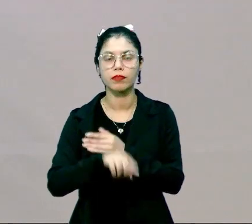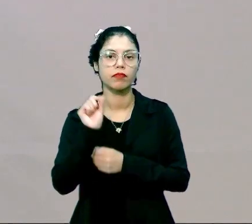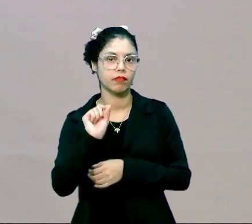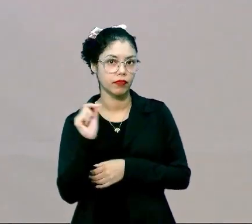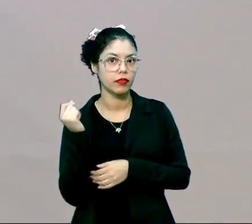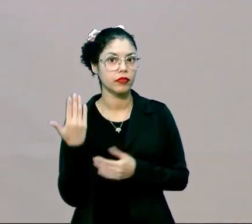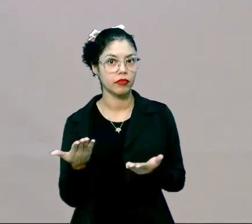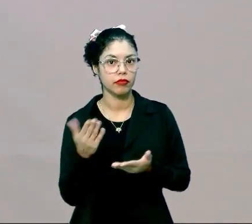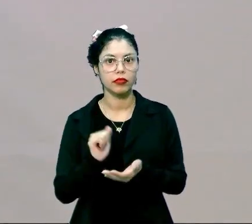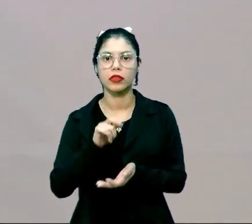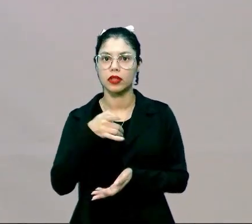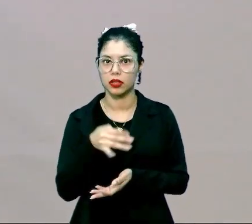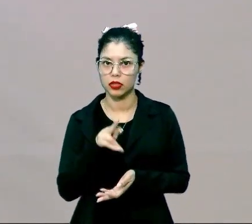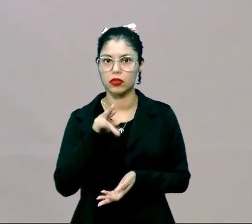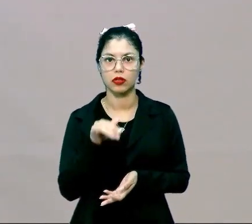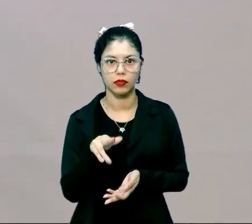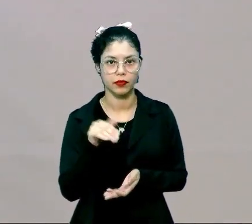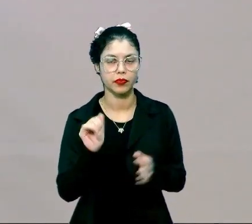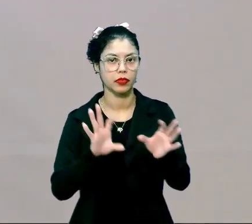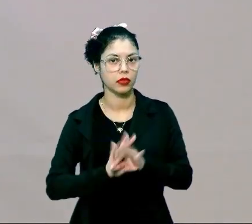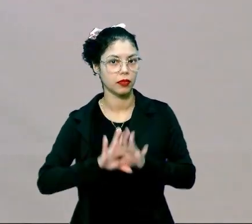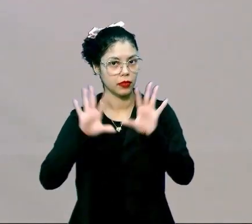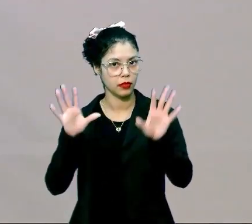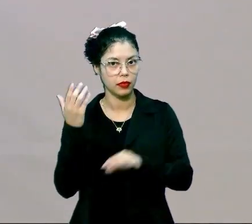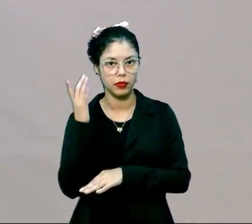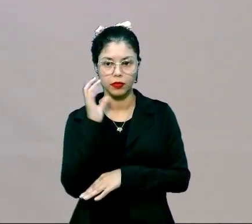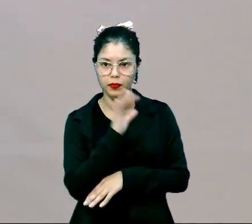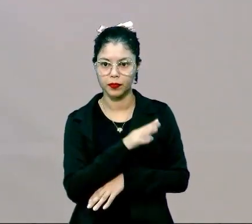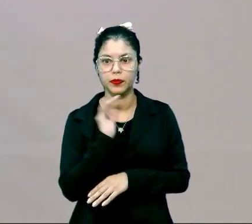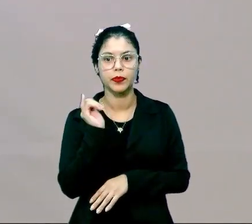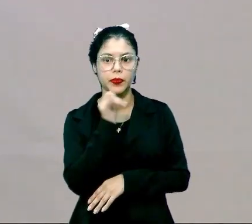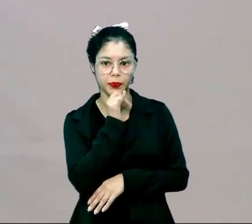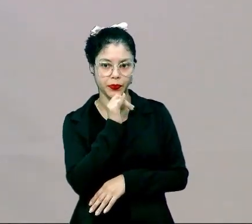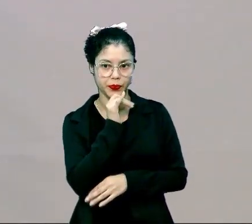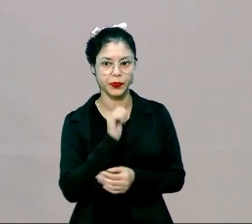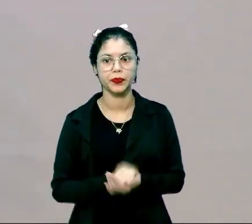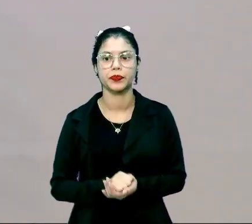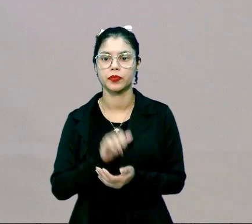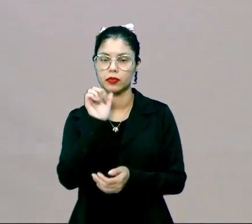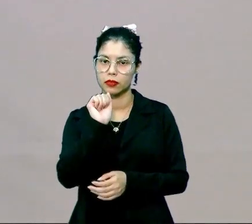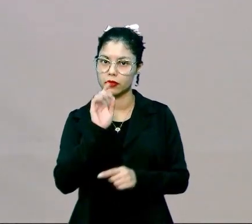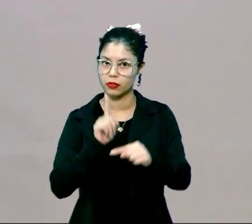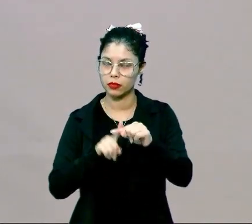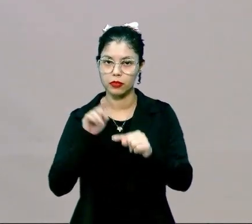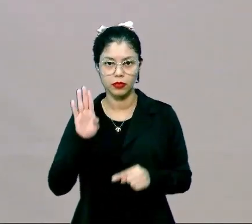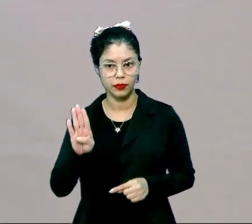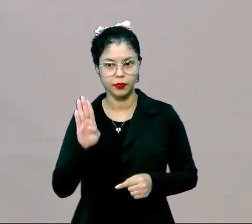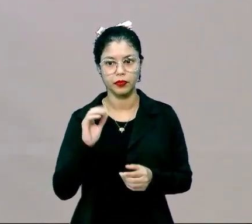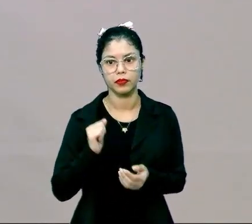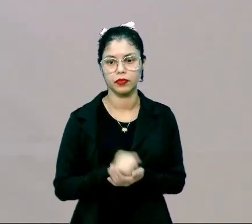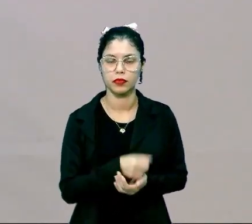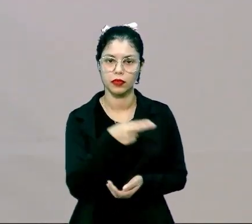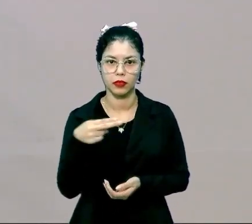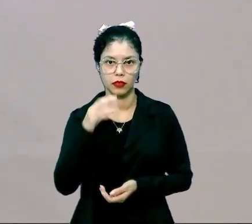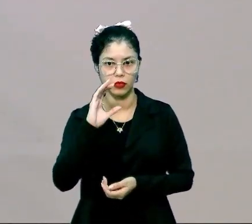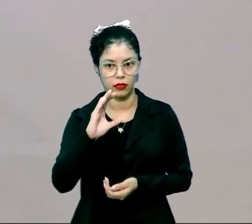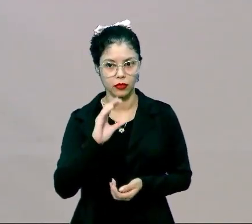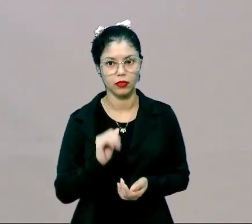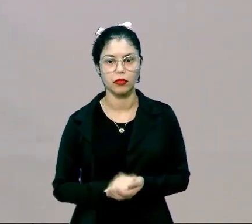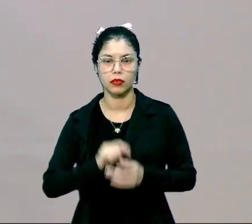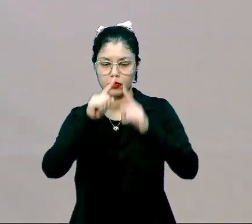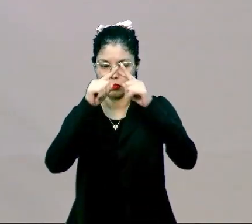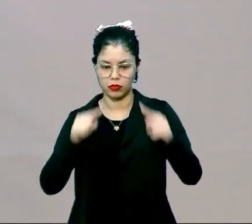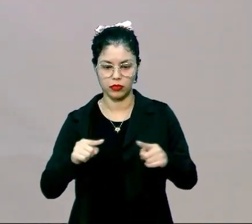reação será exotérmica, vai liberar calor. Então, por exemplo, eu tenho A mais B formando C com